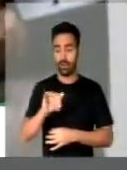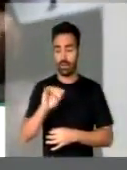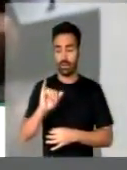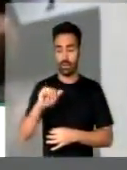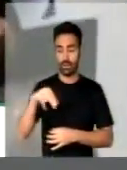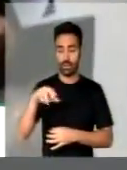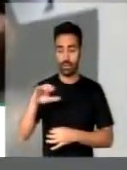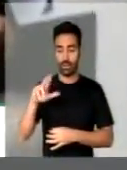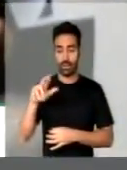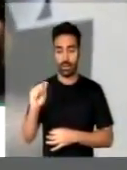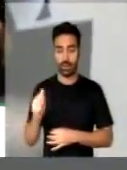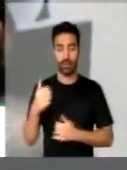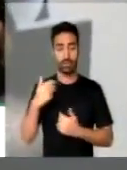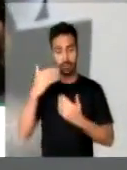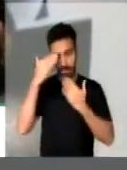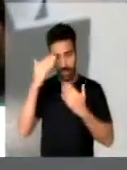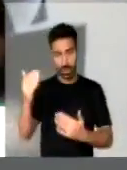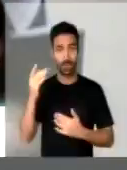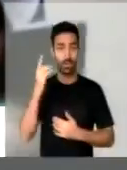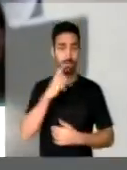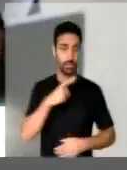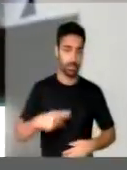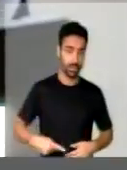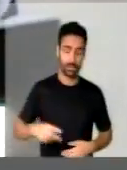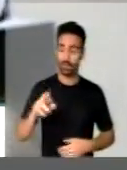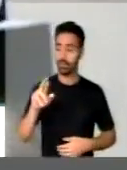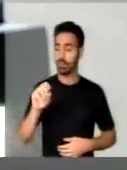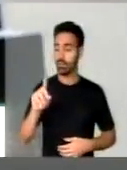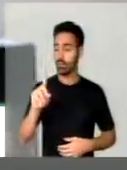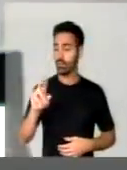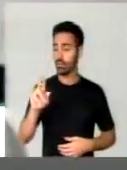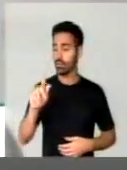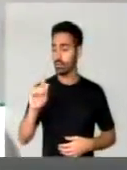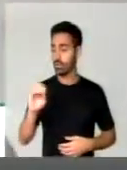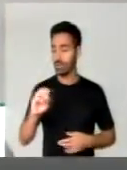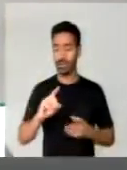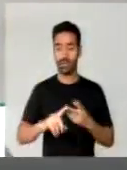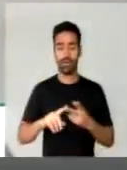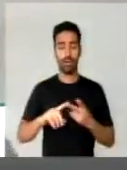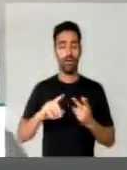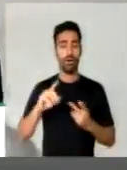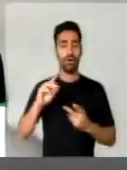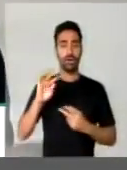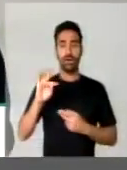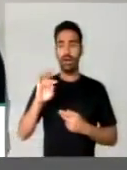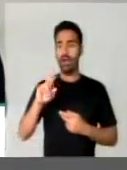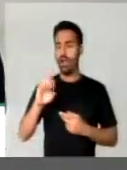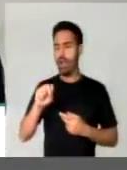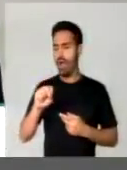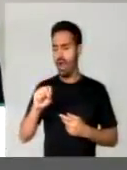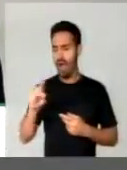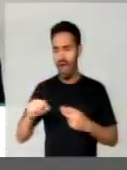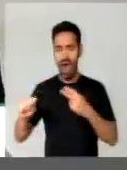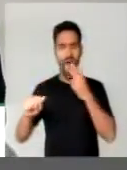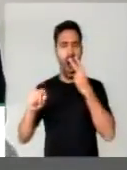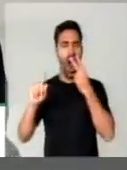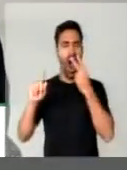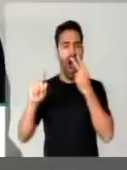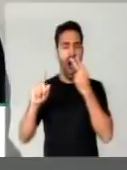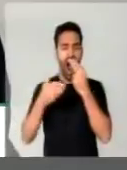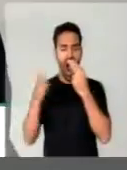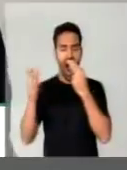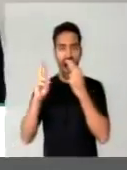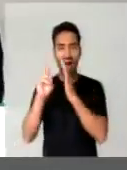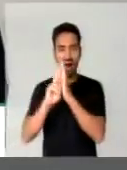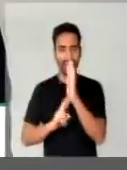e quero agradecer ao presidente Rodrigo Maia, também a Tereza Cristina, nossa deputada, os demais deputados, o relator, por